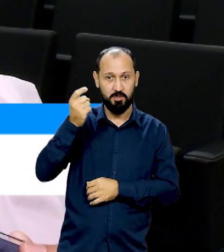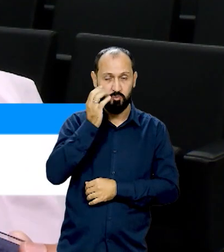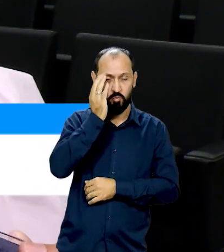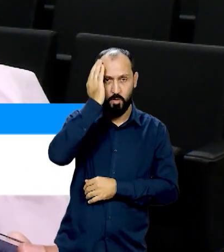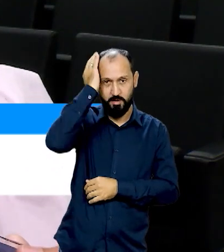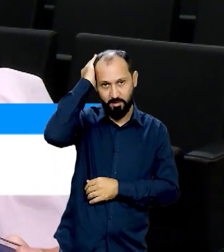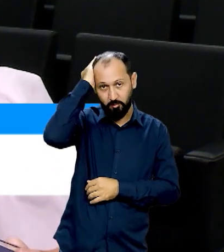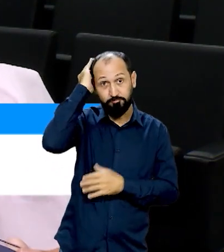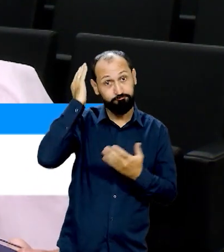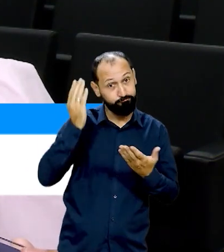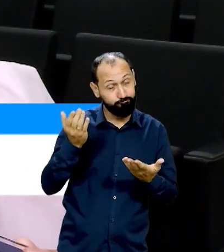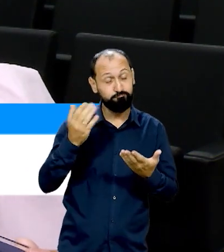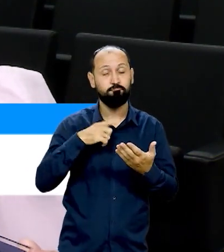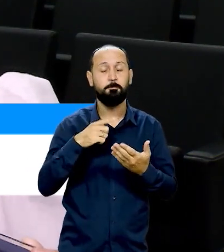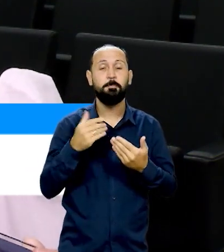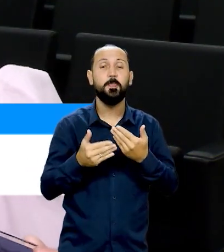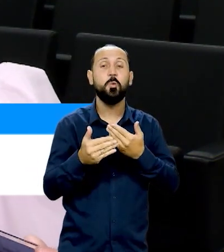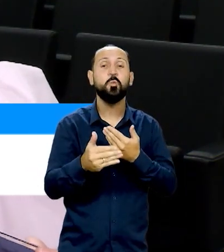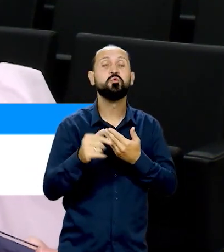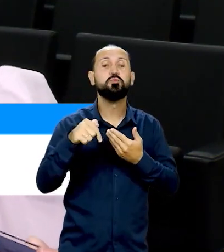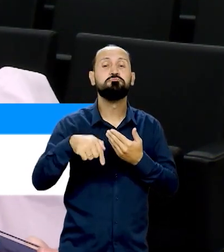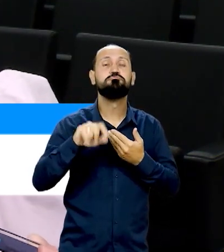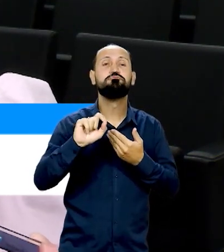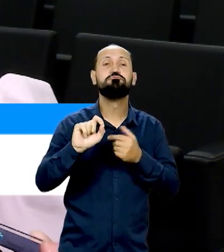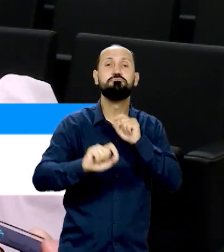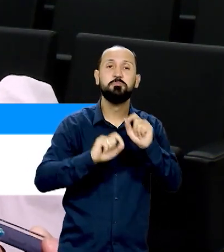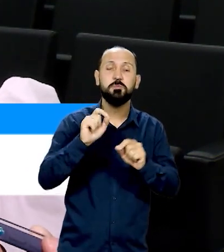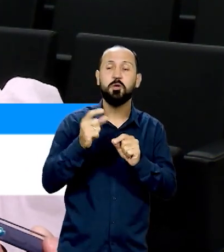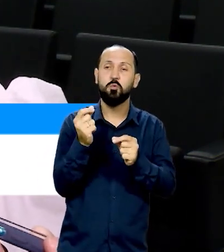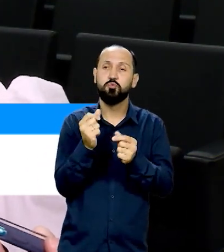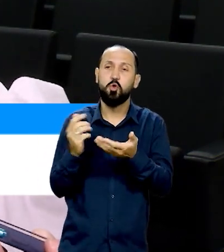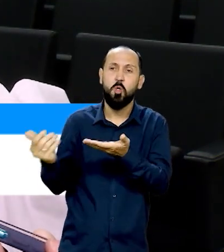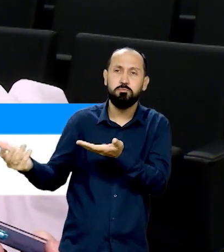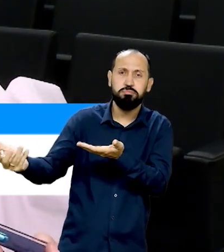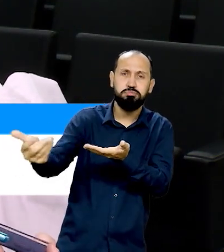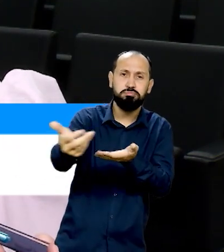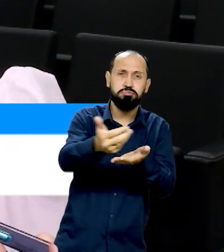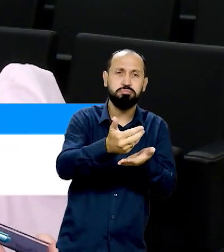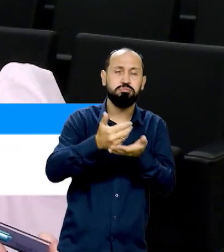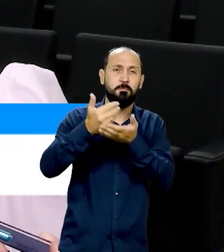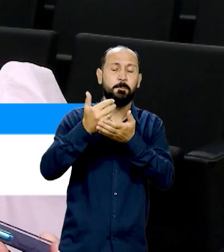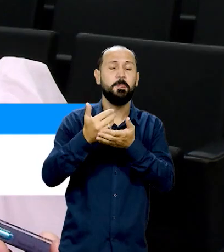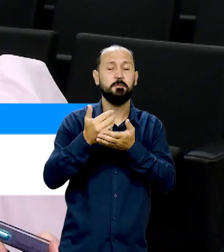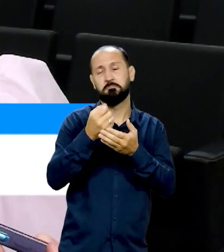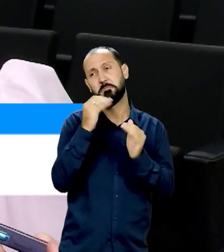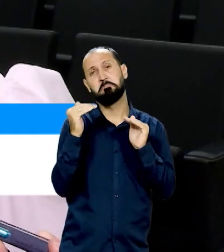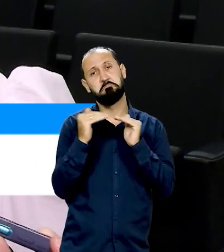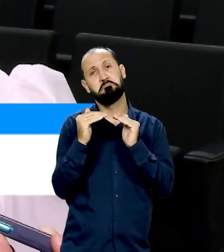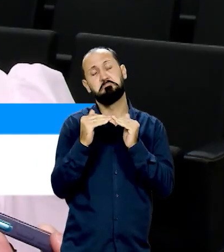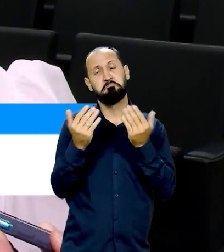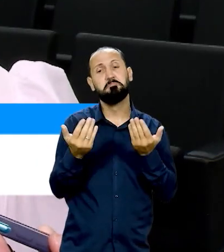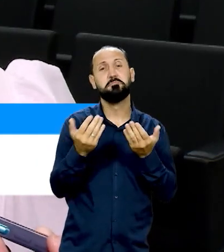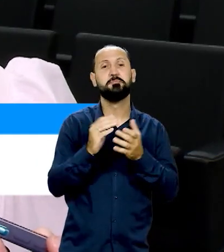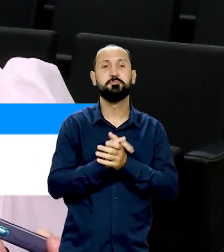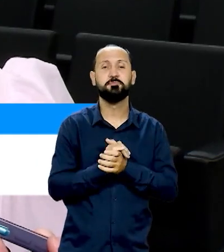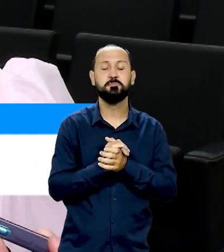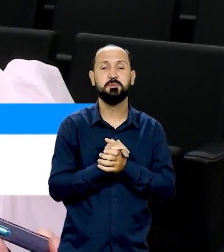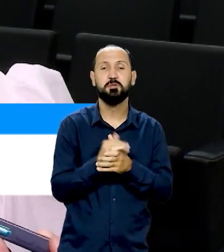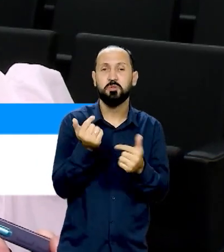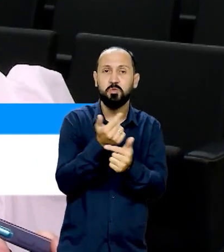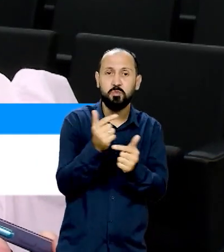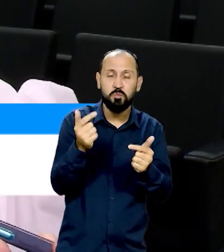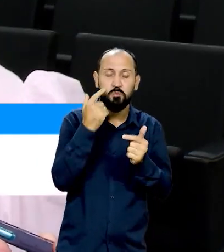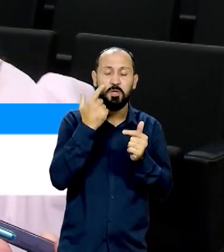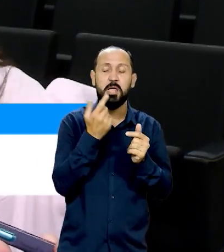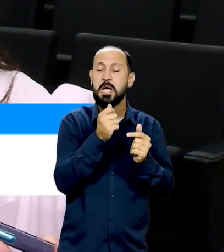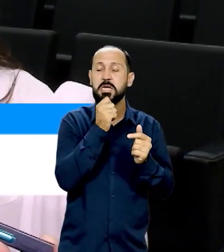ex-governador Reinaldo Azambuja, que hoje trouxe uma arrecadação ao contento,